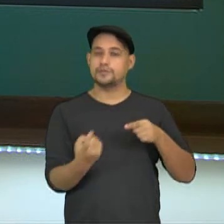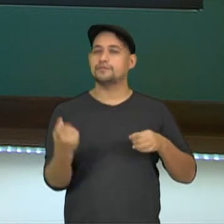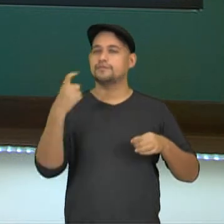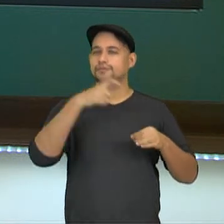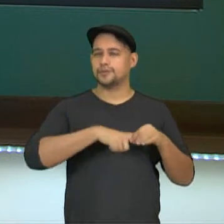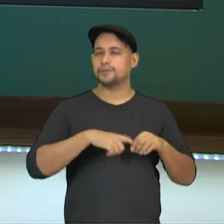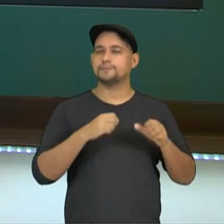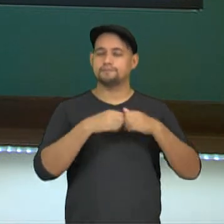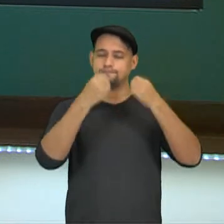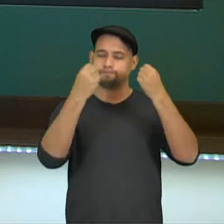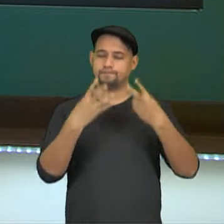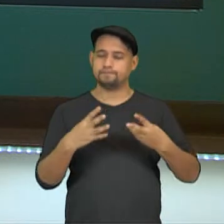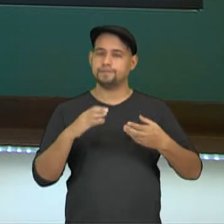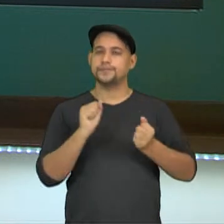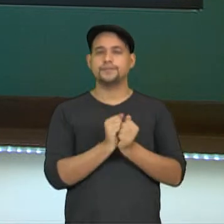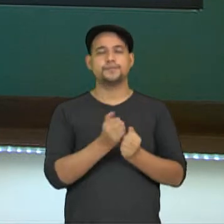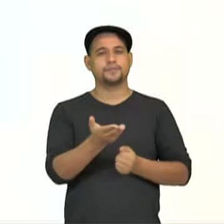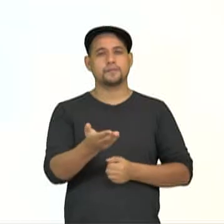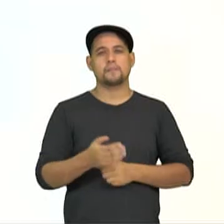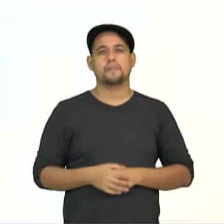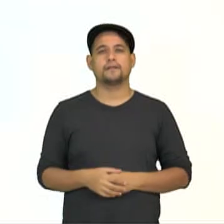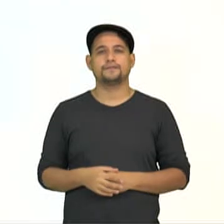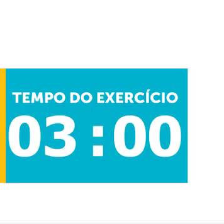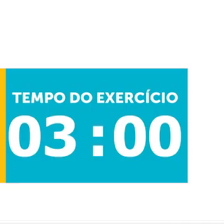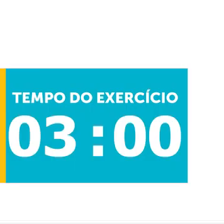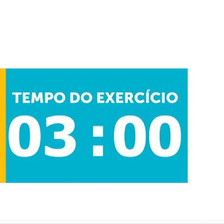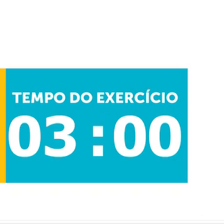já já comentando esse conteúdo com vocês.